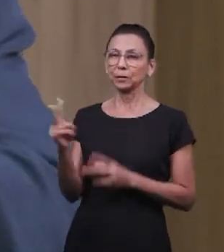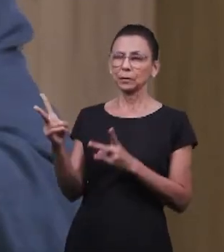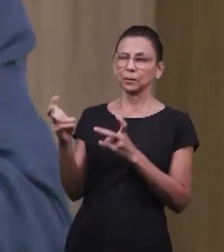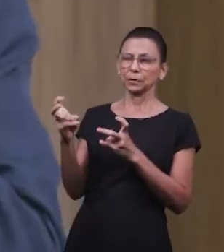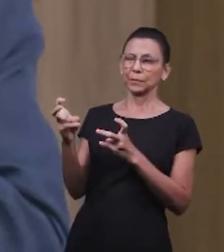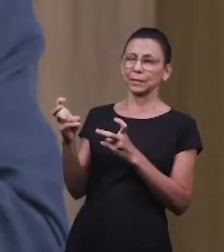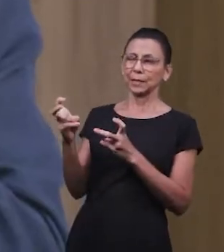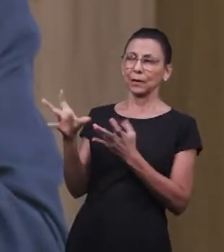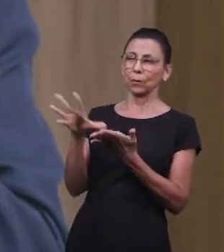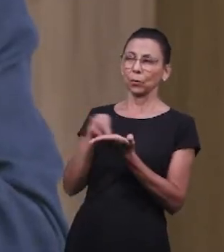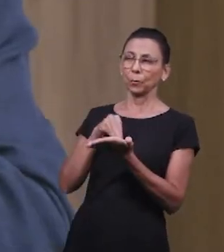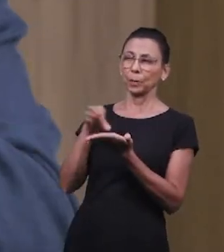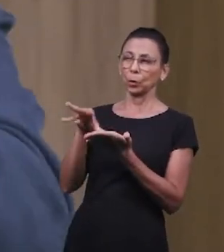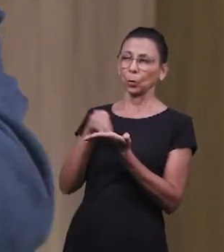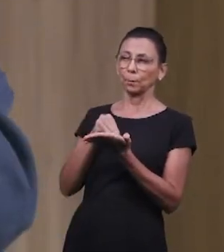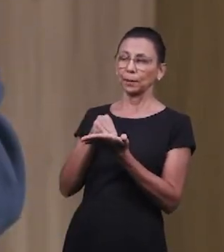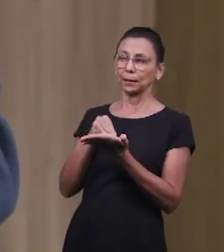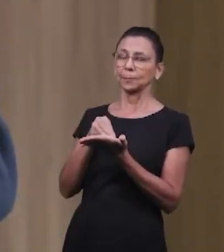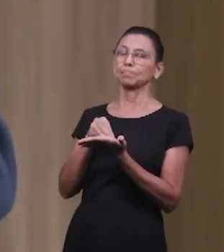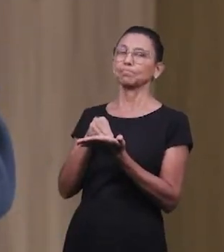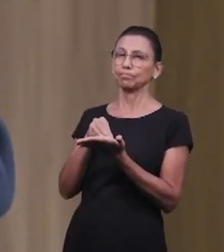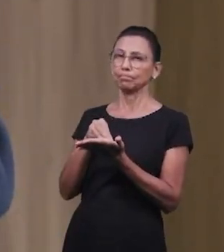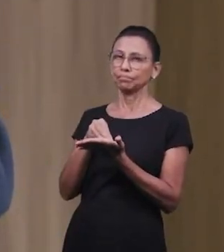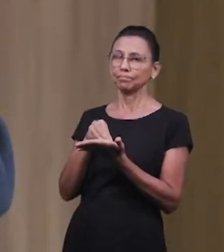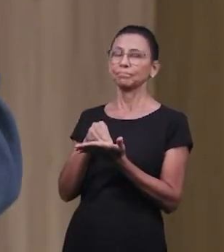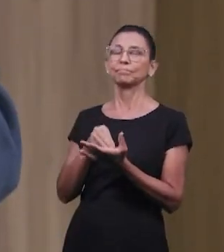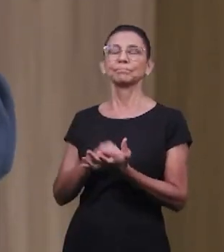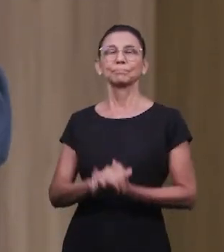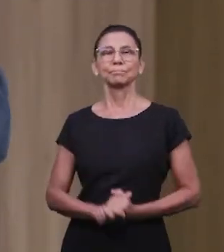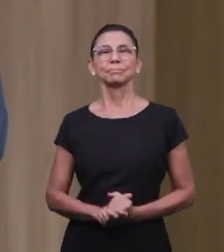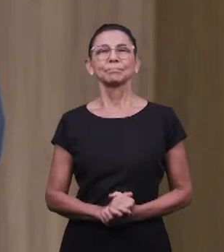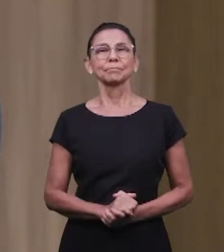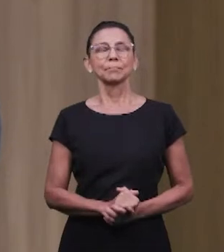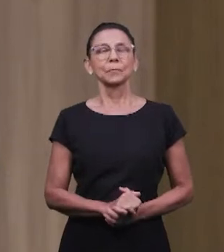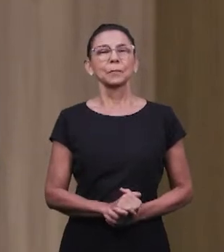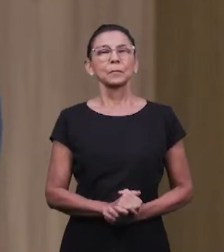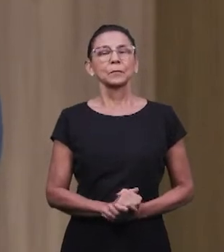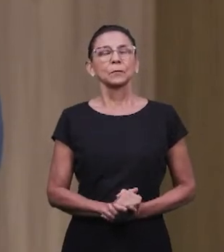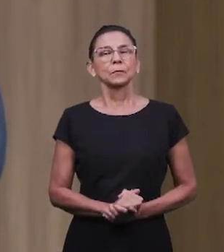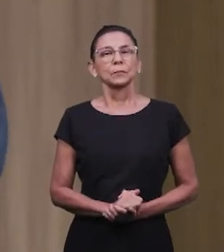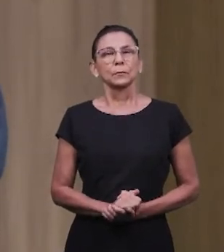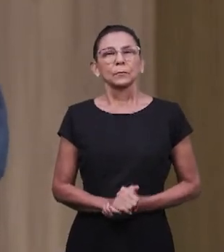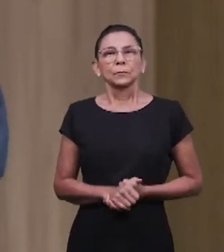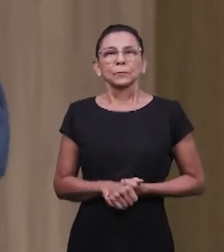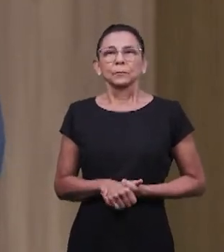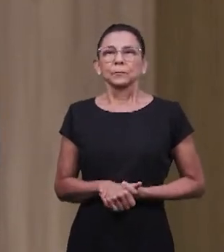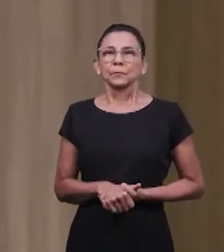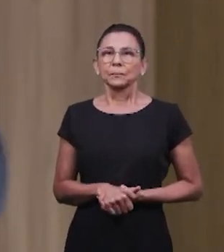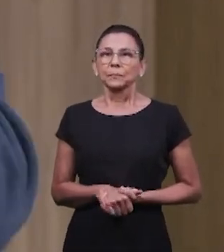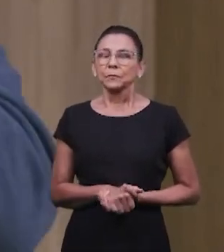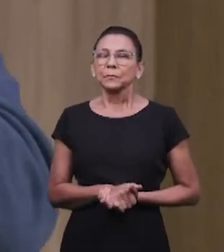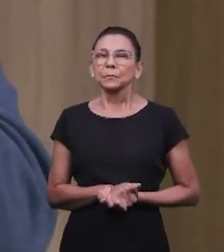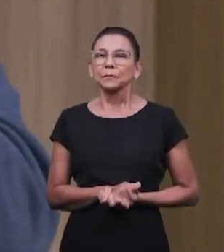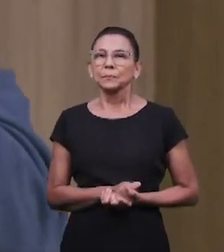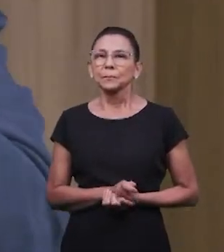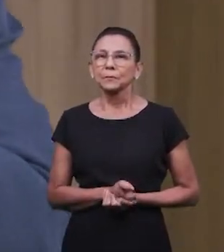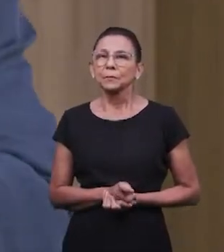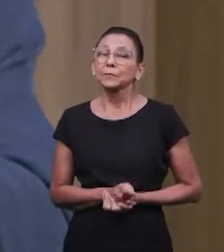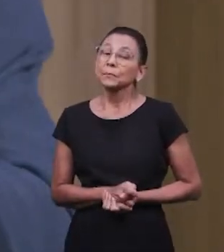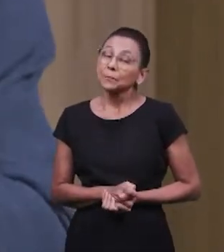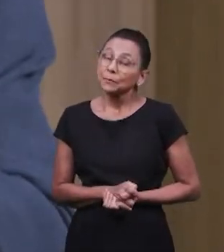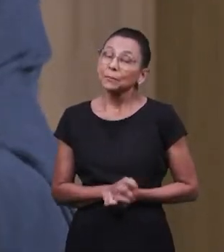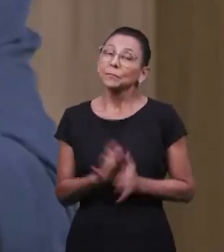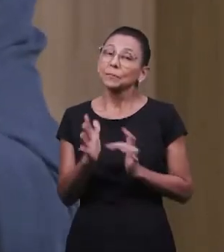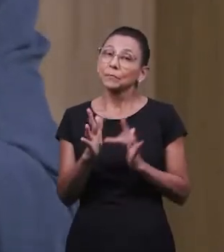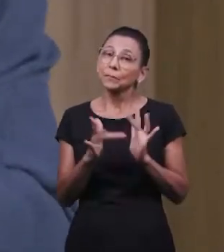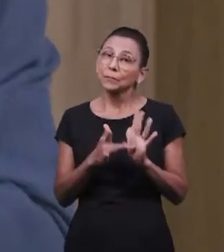fazendo. Então, quando eles julgaram Jesus do que Jesus fez, ele falou, vossos filhos são os filhos aprendem o que nós fazemos. Do que nós falamos, eles